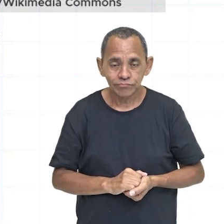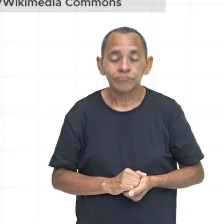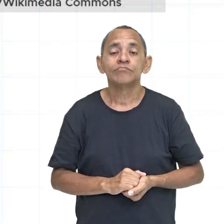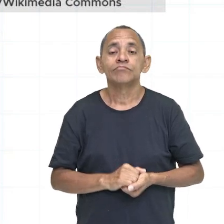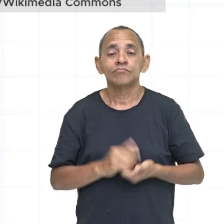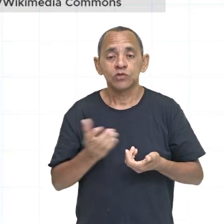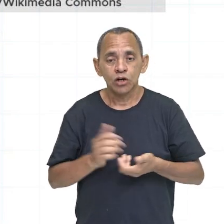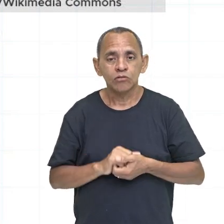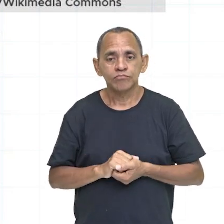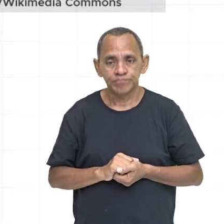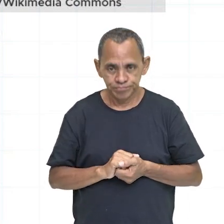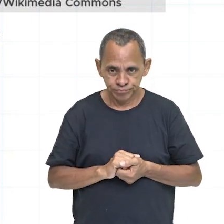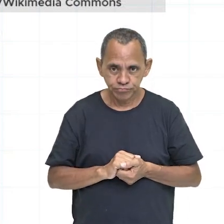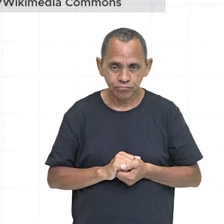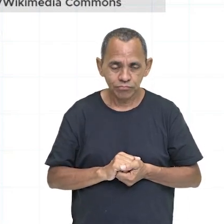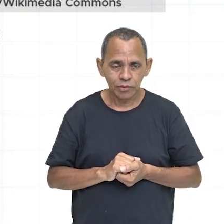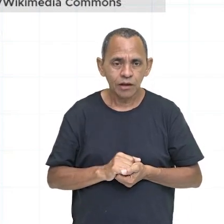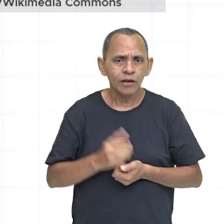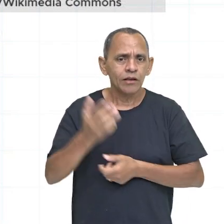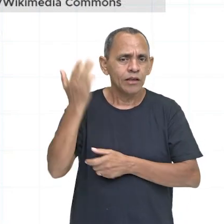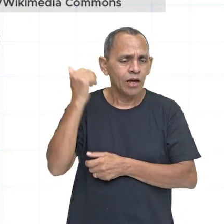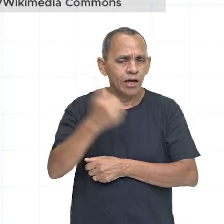substituir. Então, lá em